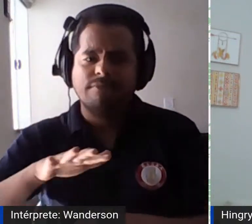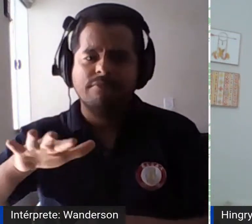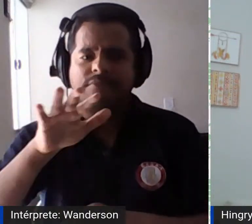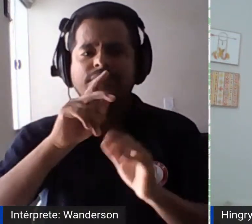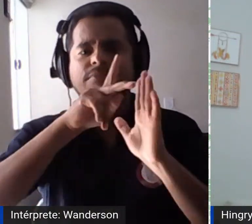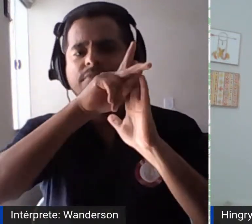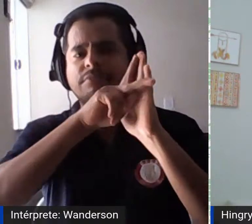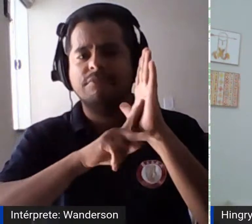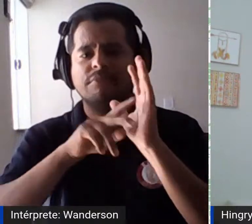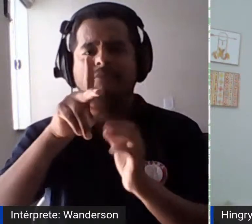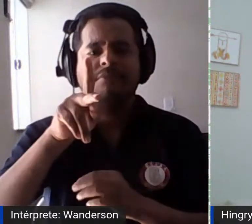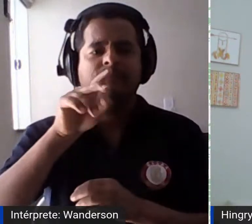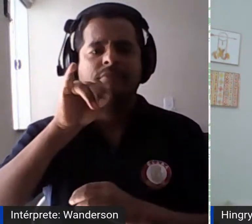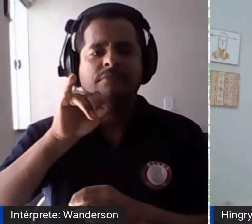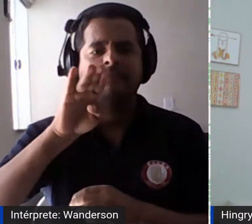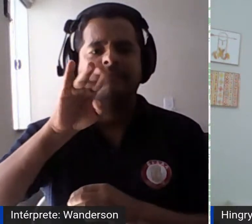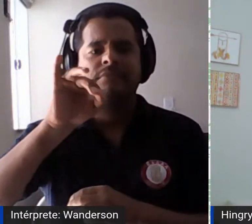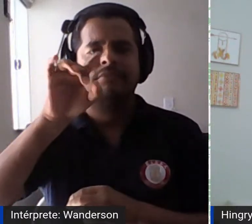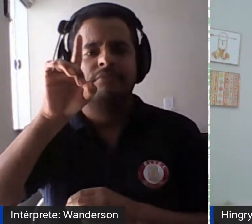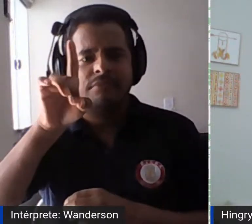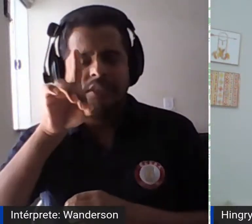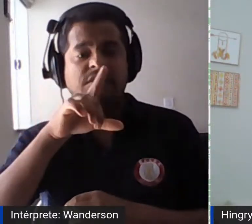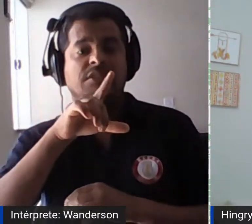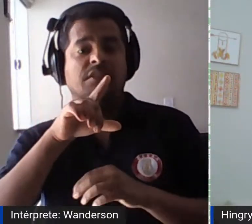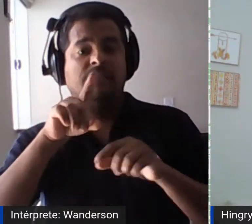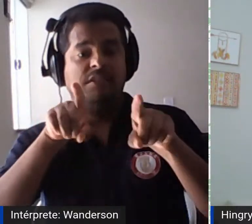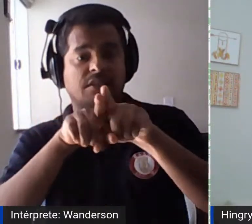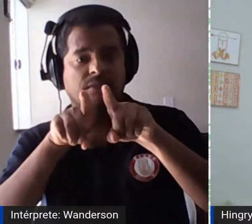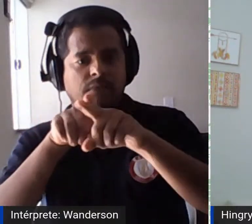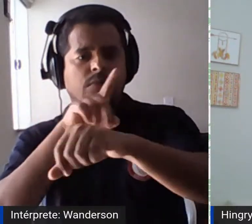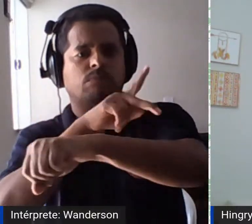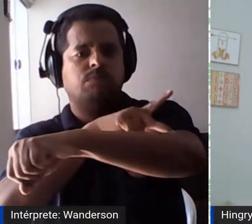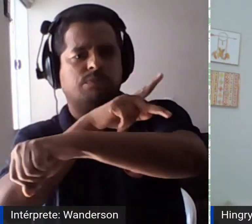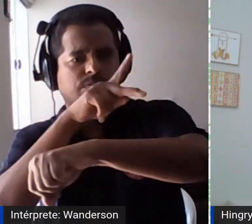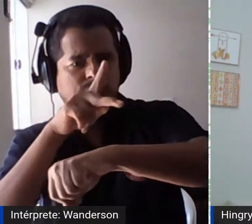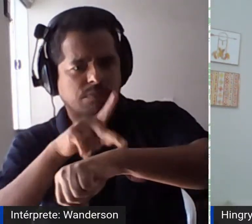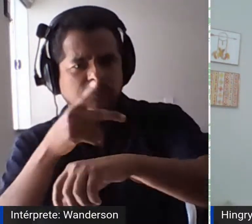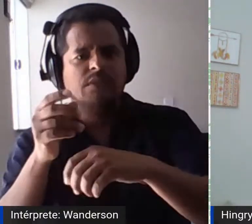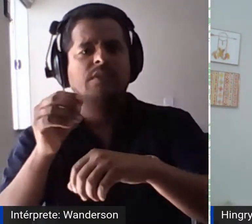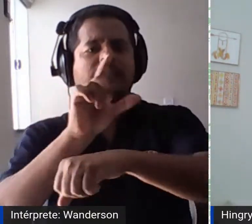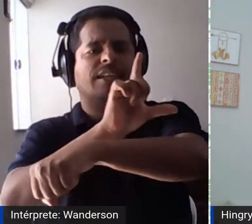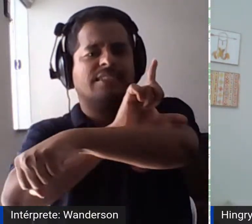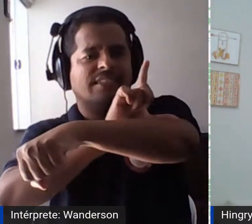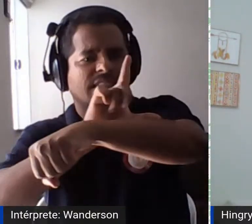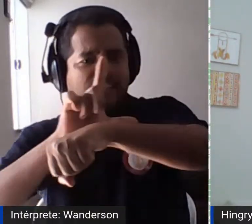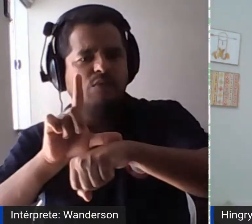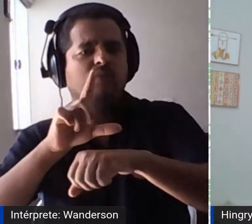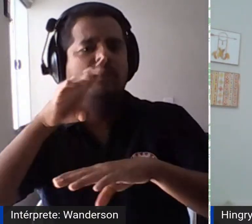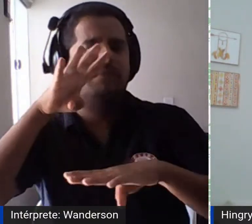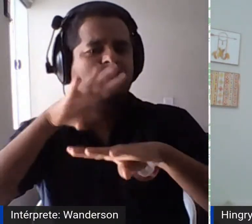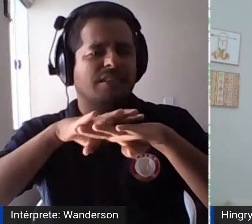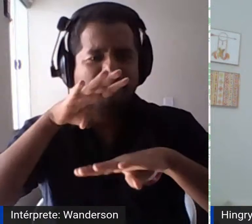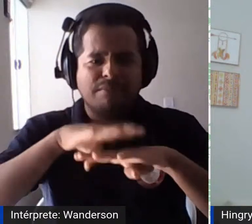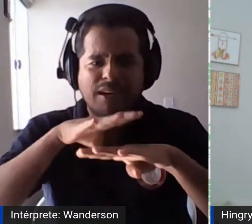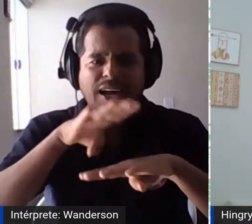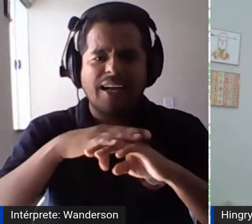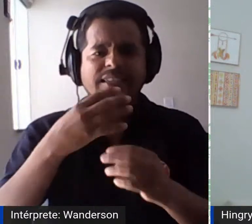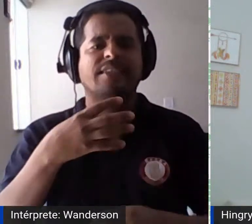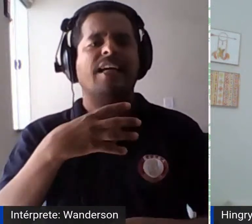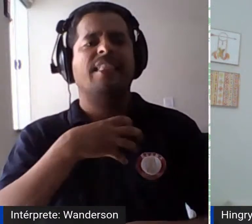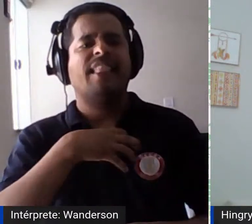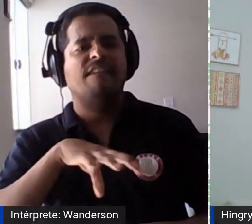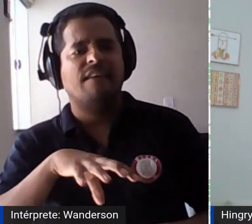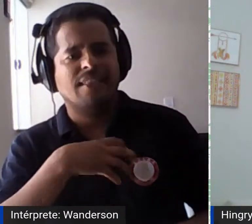projetos do PIBID e da residência pedagógica, das licenciaturas de matemática Campus